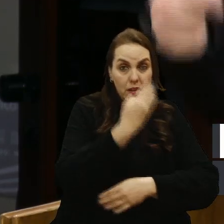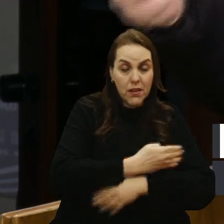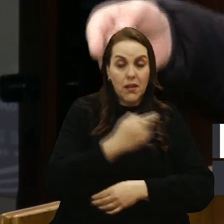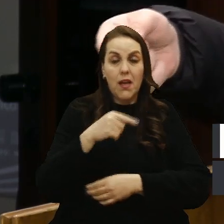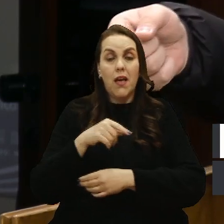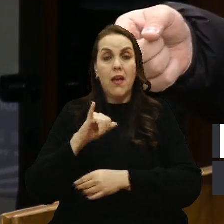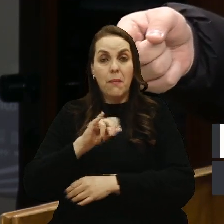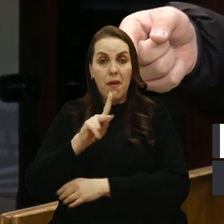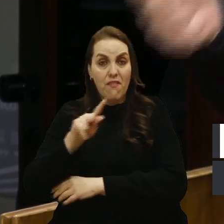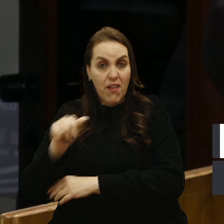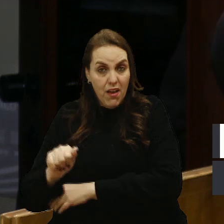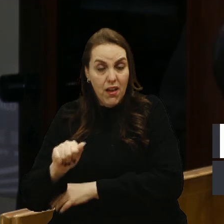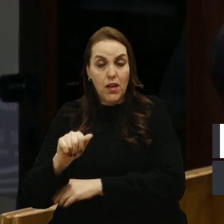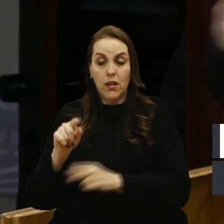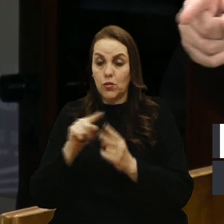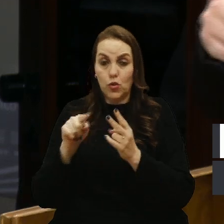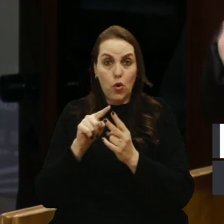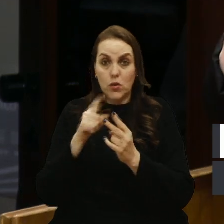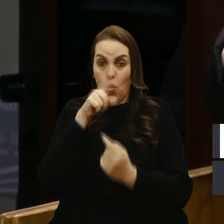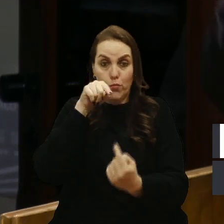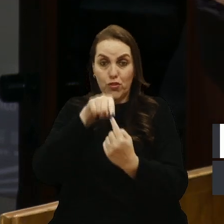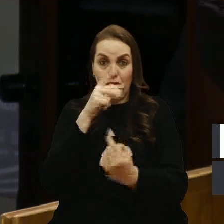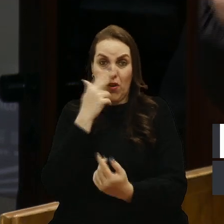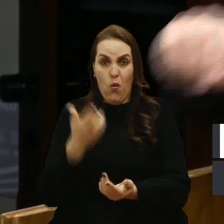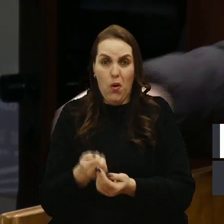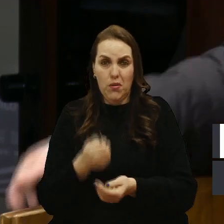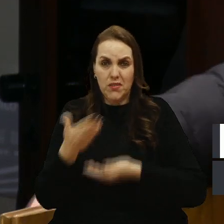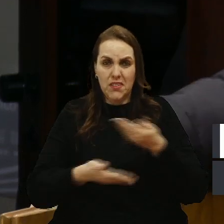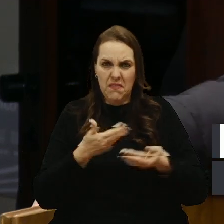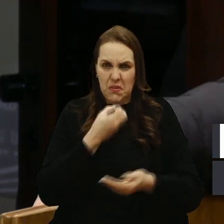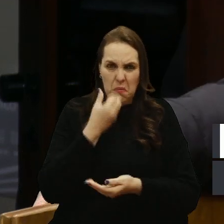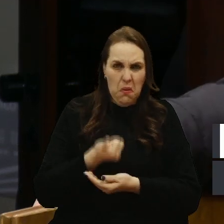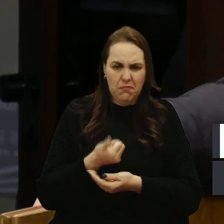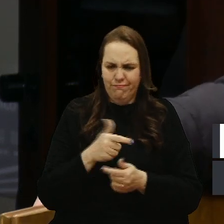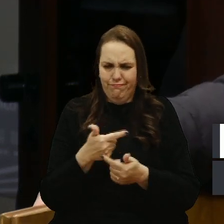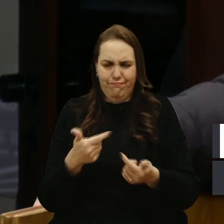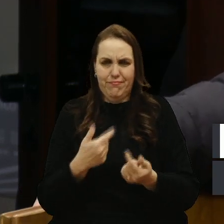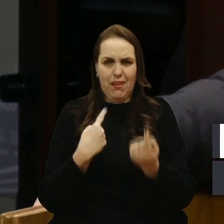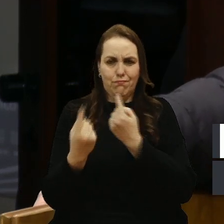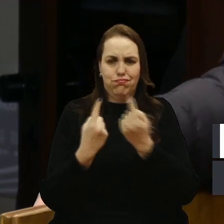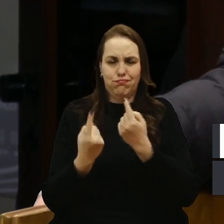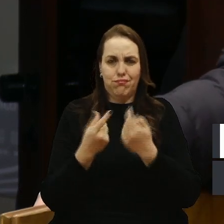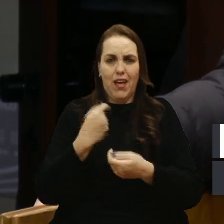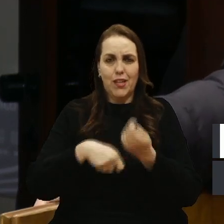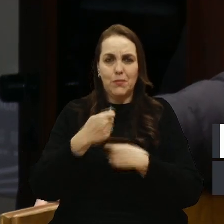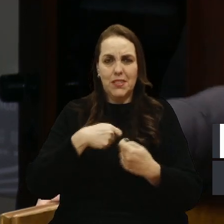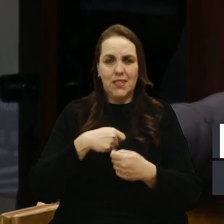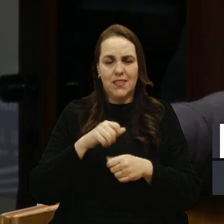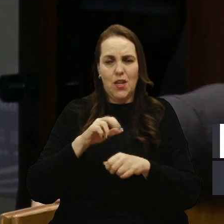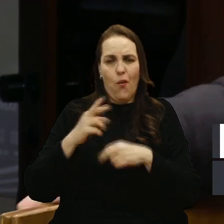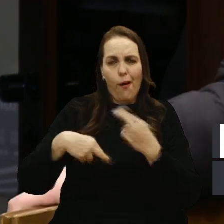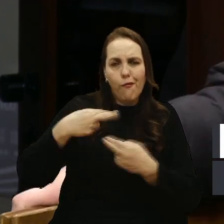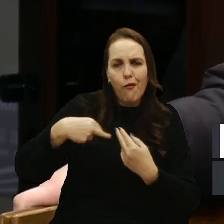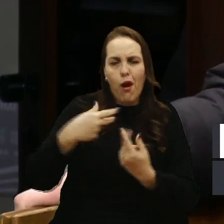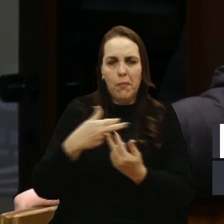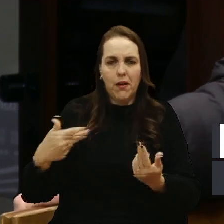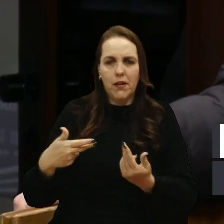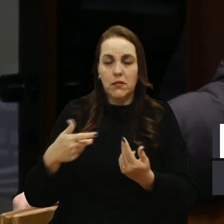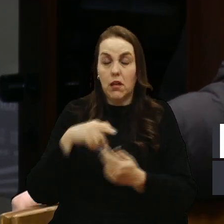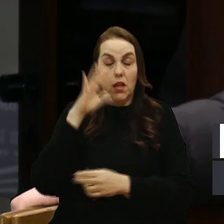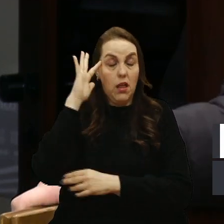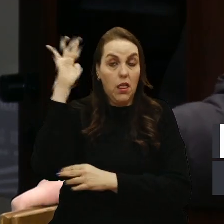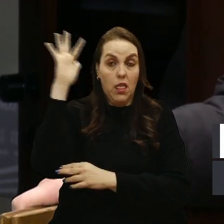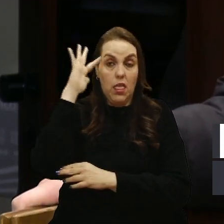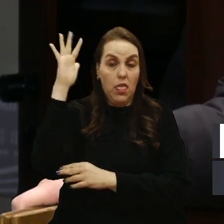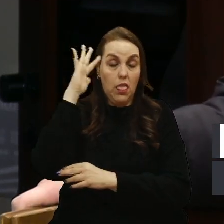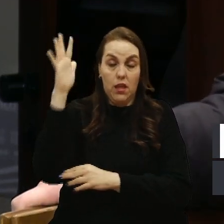mesma finalidade, que é um serviço que é mal prestado, que é a administração das rodovias. Então, veja, é um delírio, como diz o